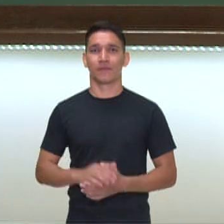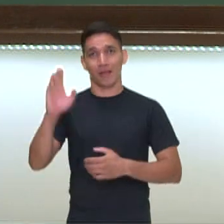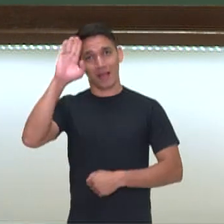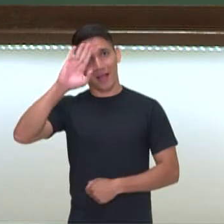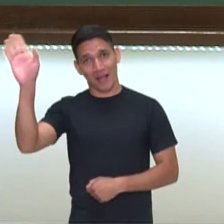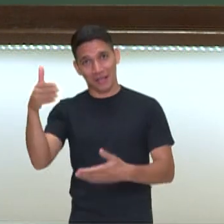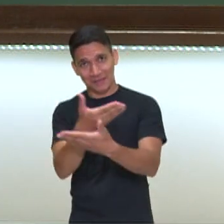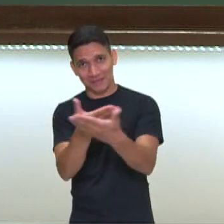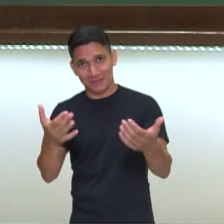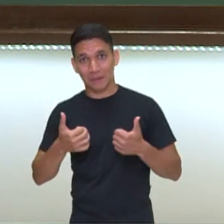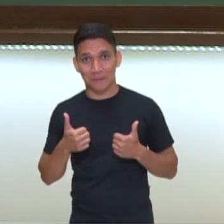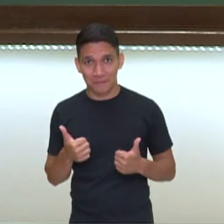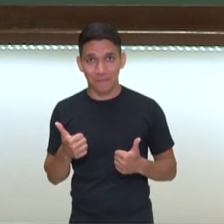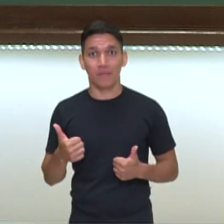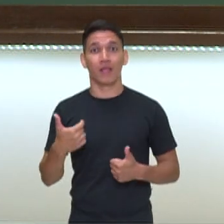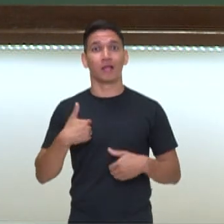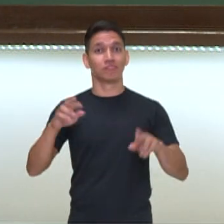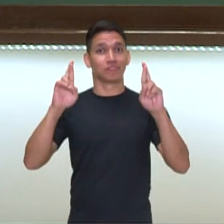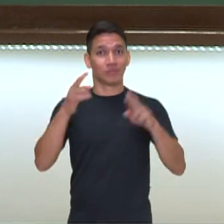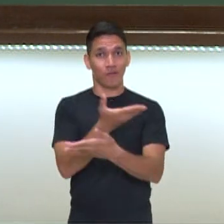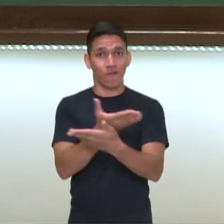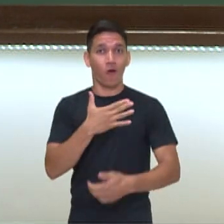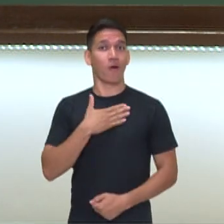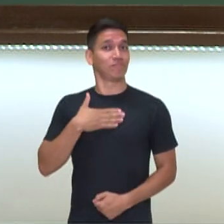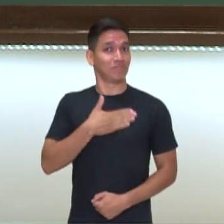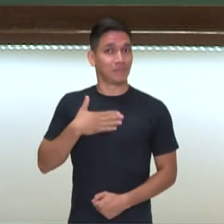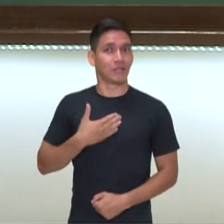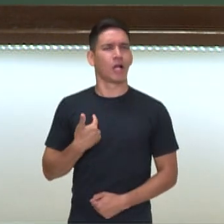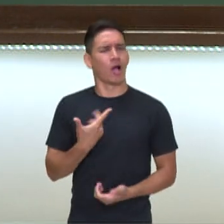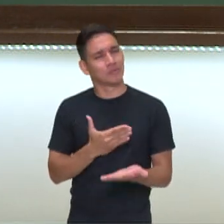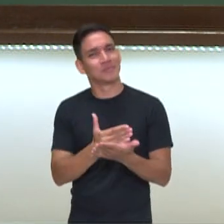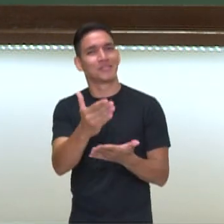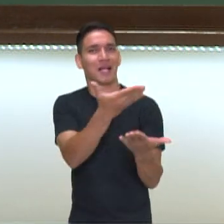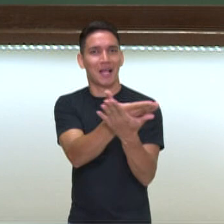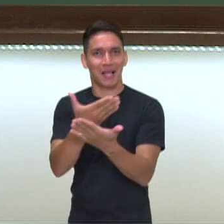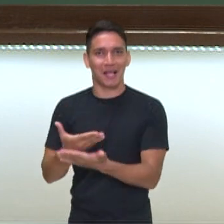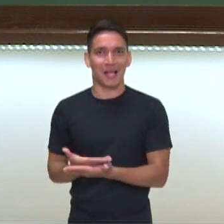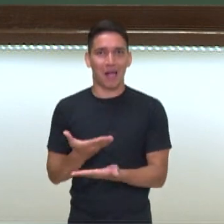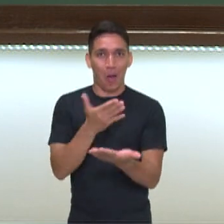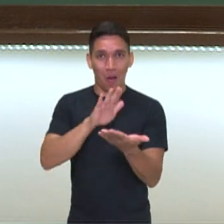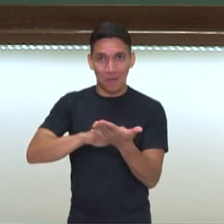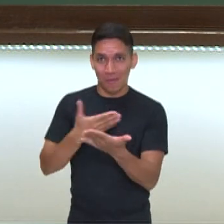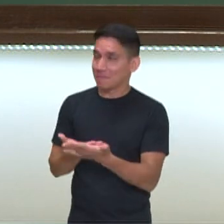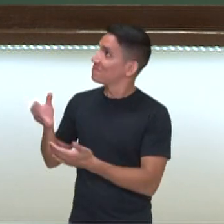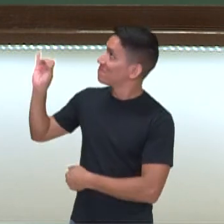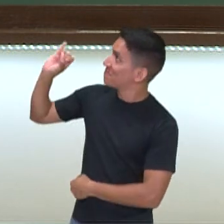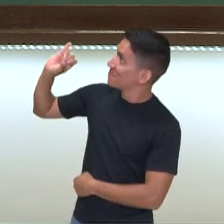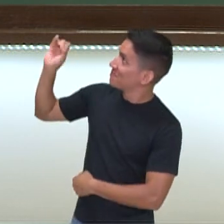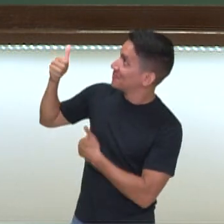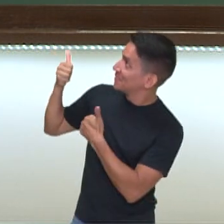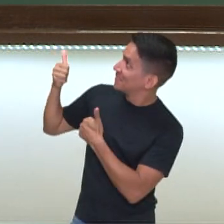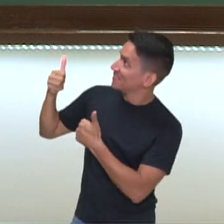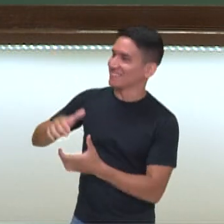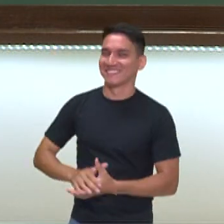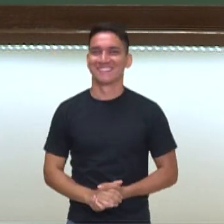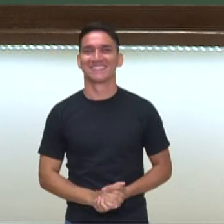everyone. Espero que todos vocês estejam bem. Vamos começar a nossa aula de hoje cumprimentando o nosso intérprete. Hi, Zion!